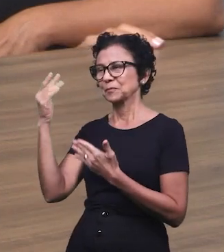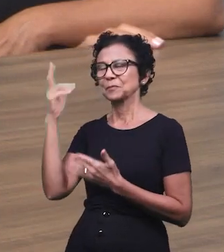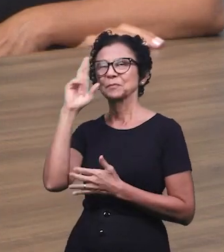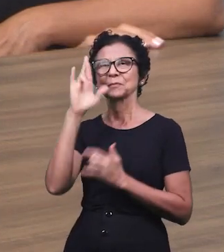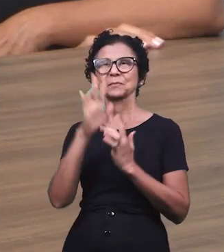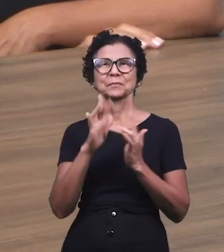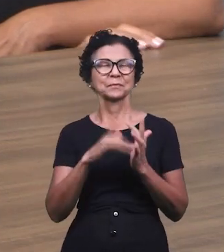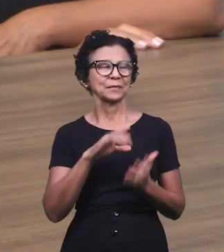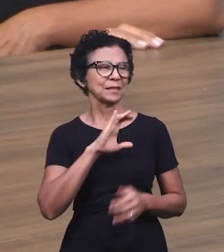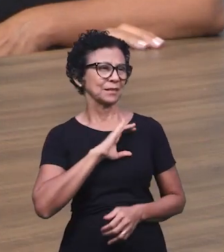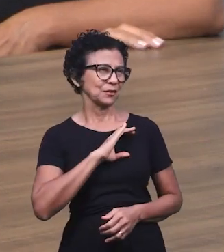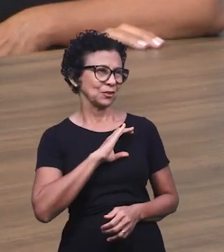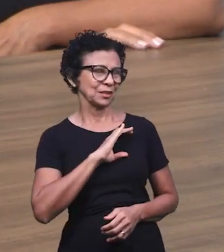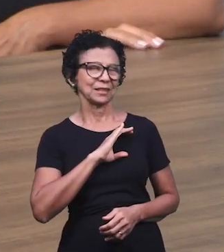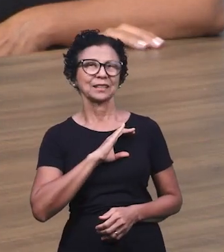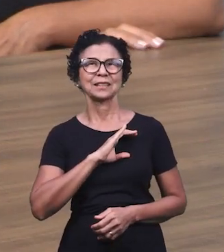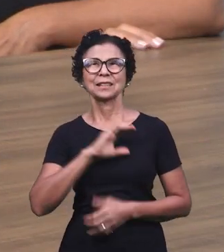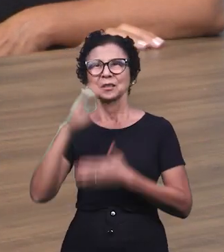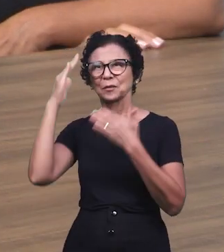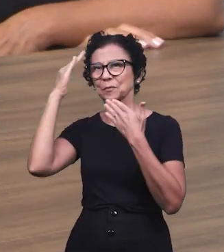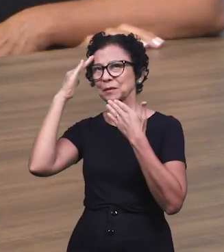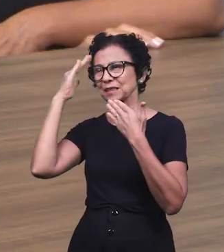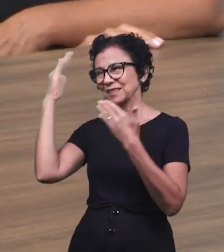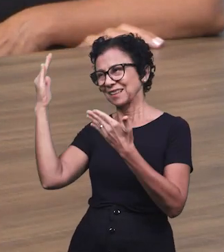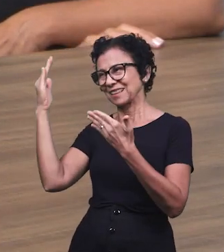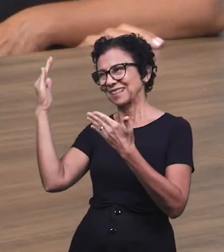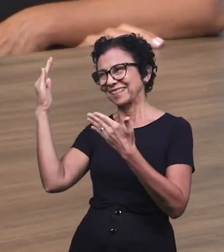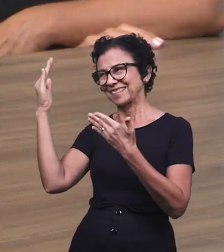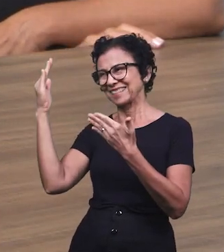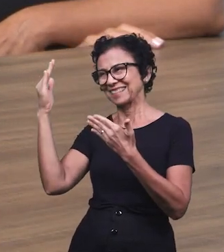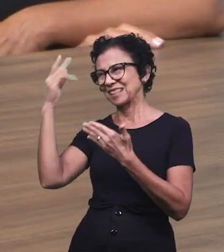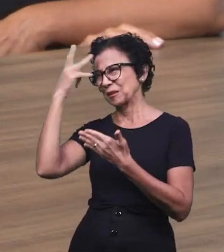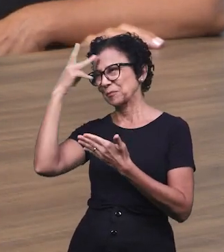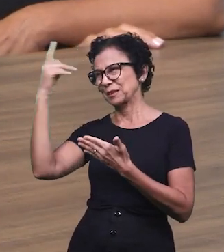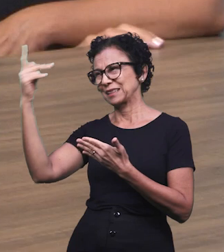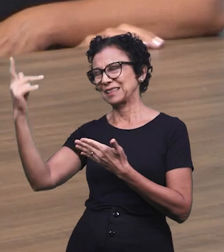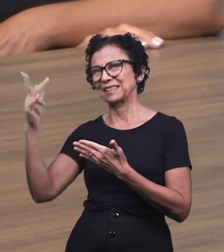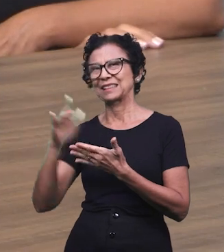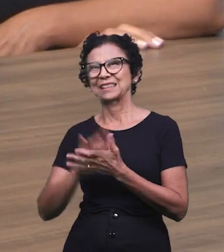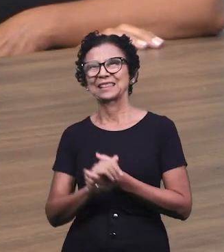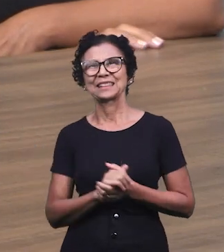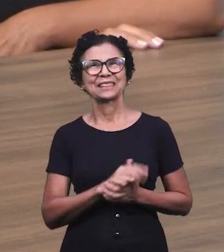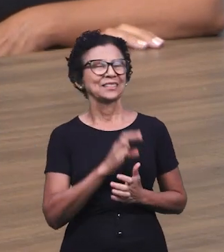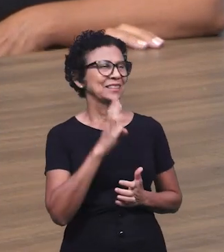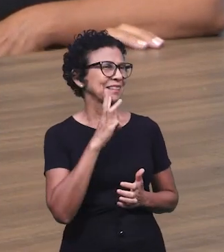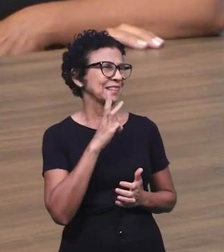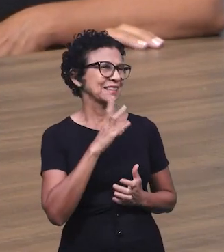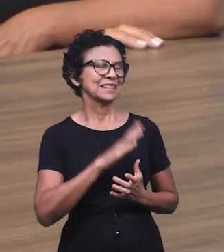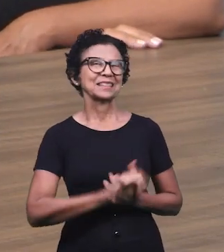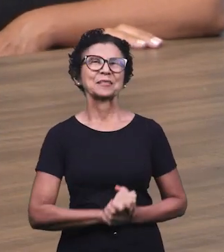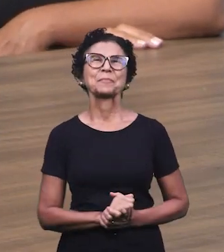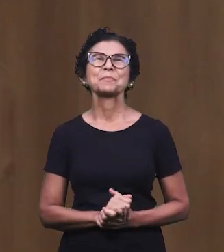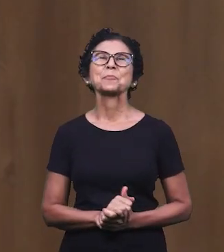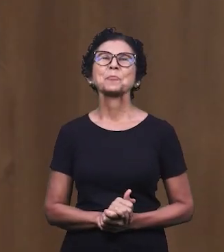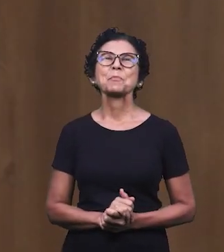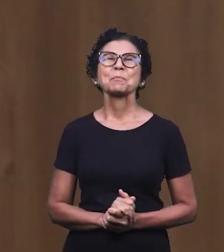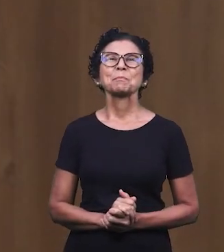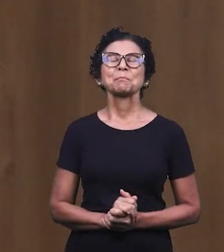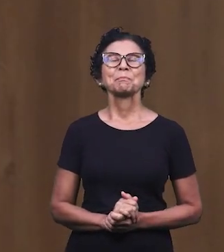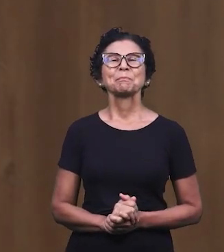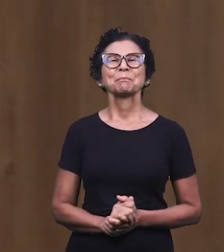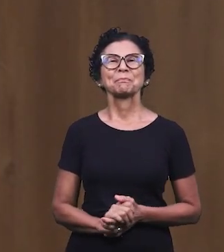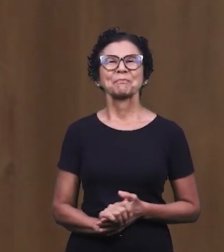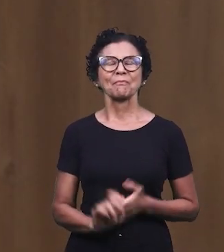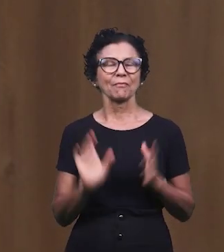Pai do Senhor, Cidinha, Pai obrigada. do Senhor, obrigada, Pri. Obrigada, Vanessa. Amém. Então